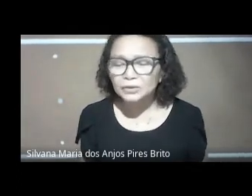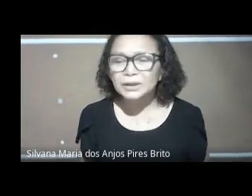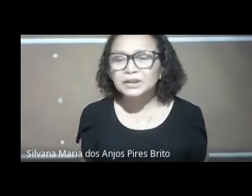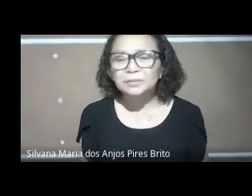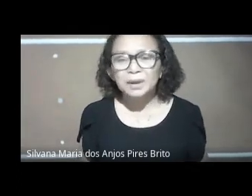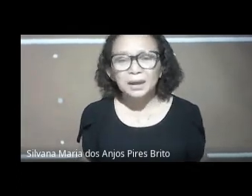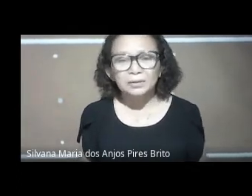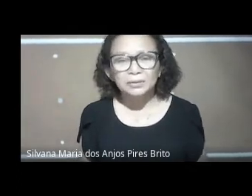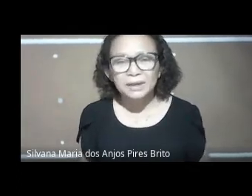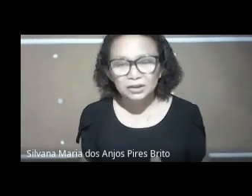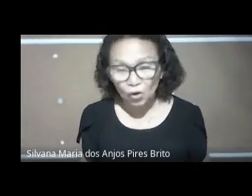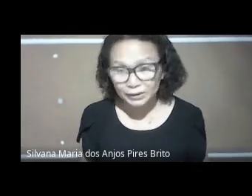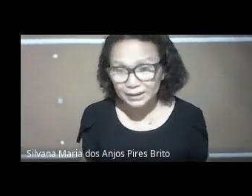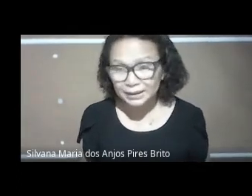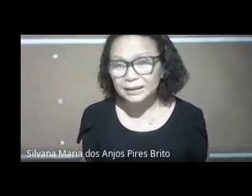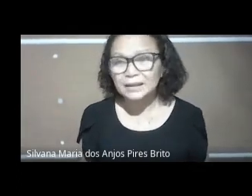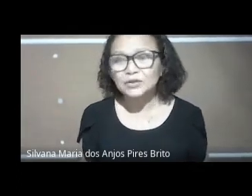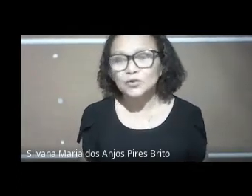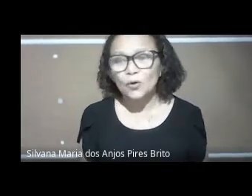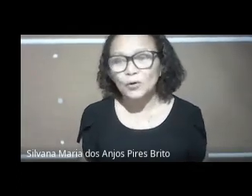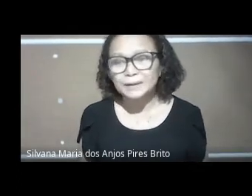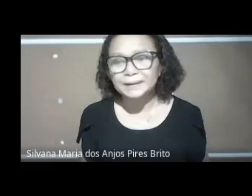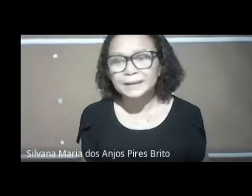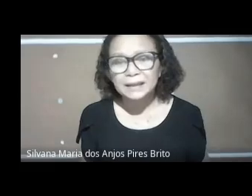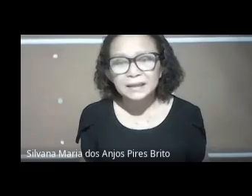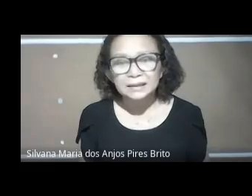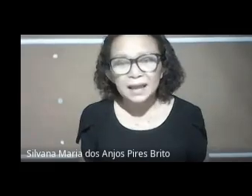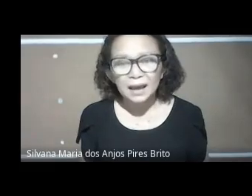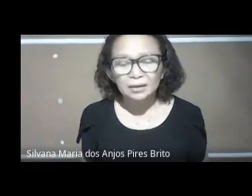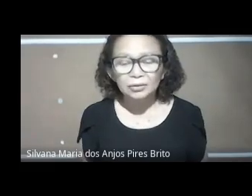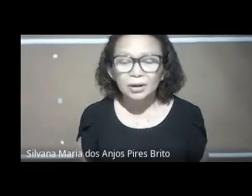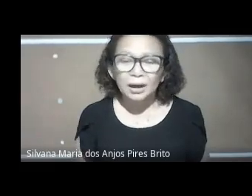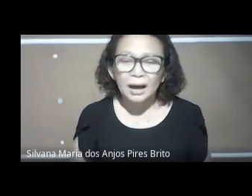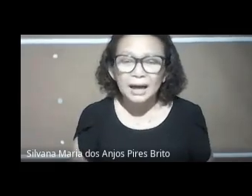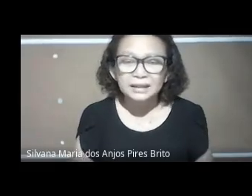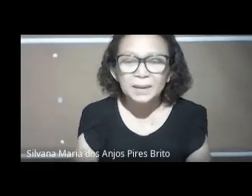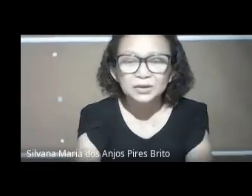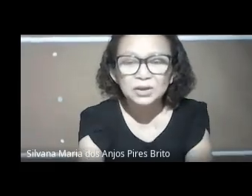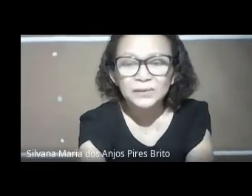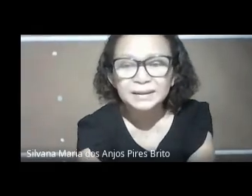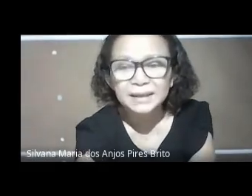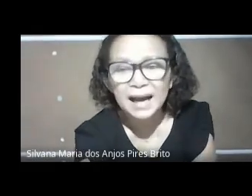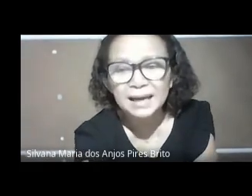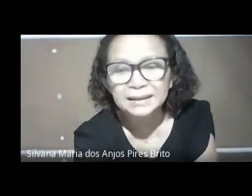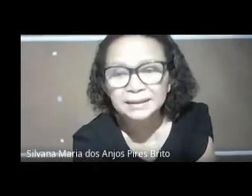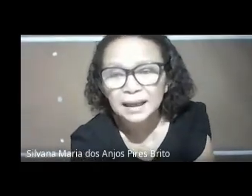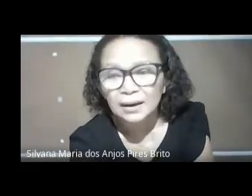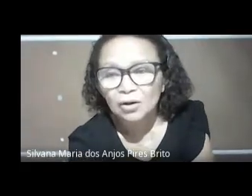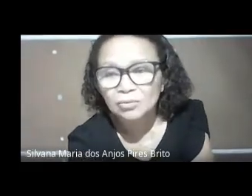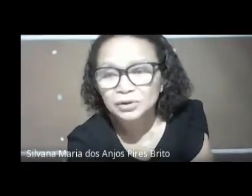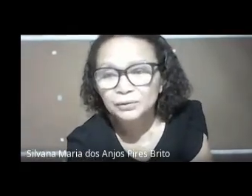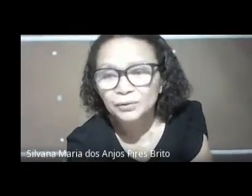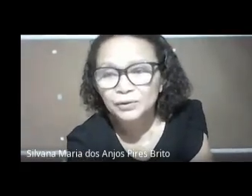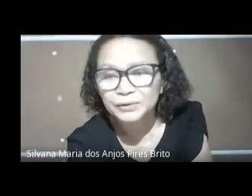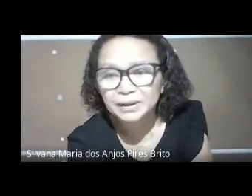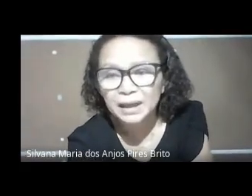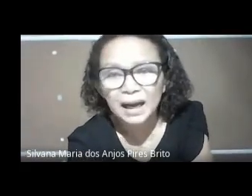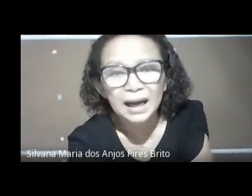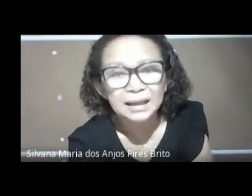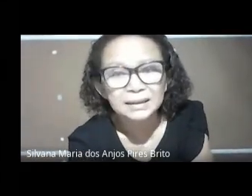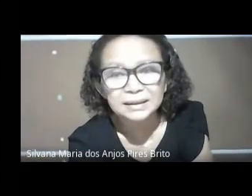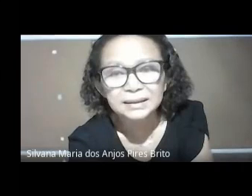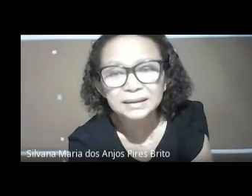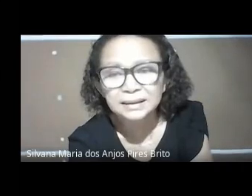os nossos sentimentos, as nossas intenções, certo? As expressões faciais como se